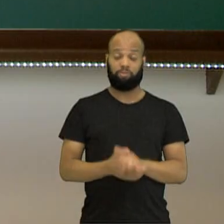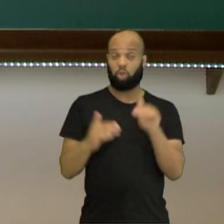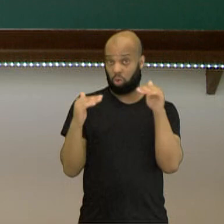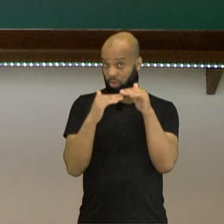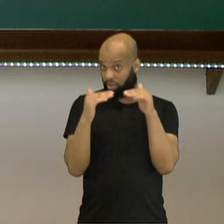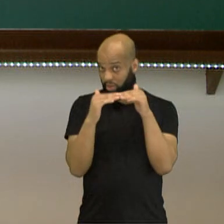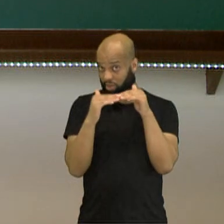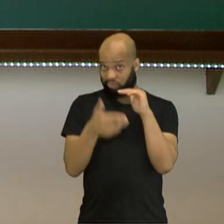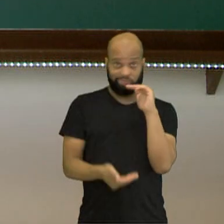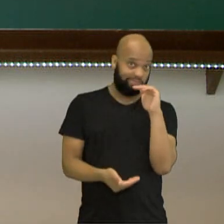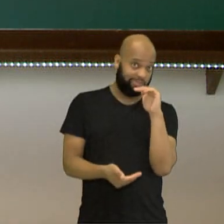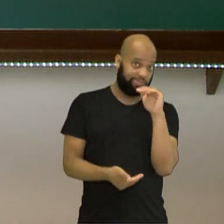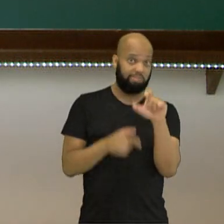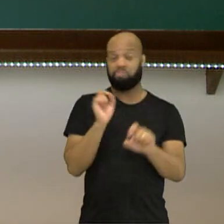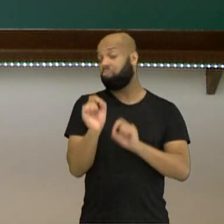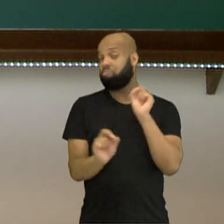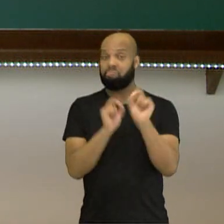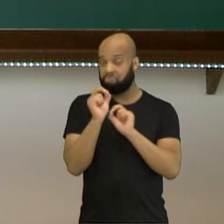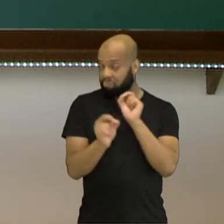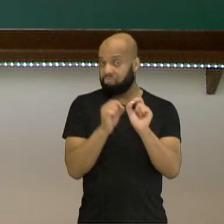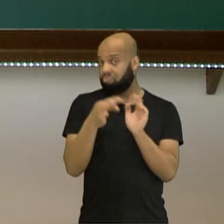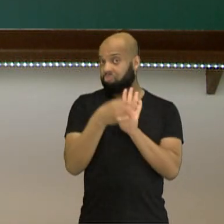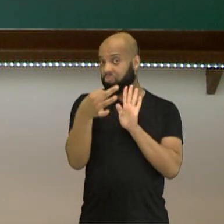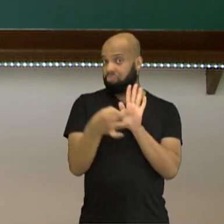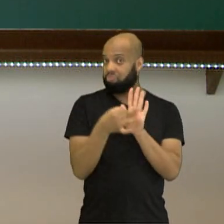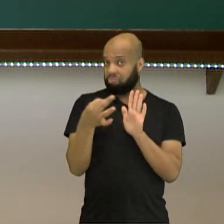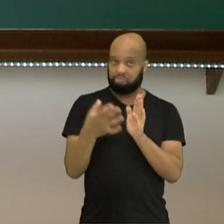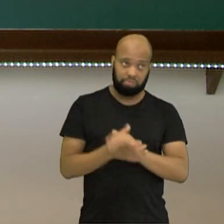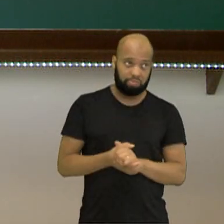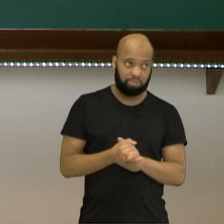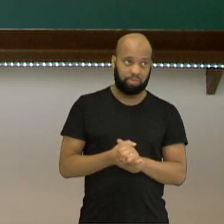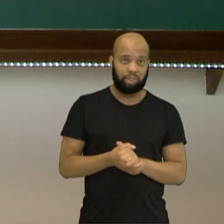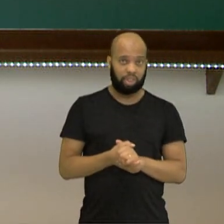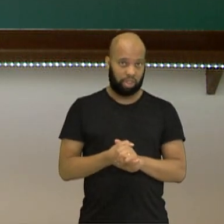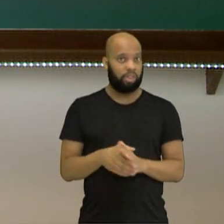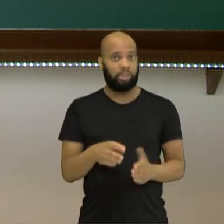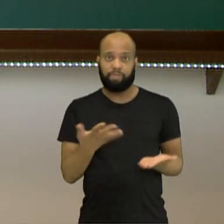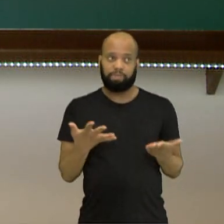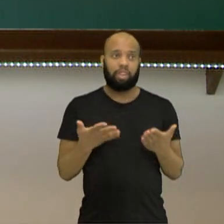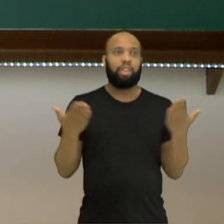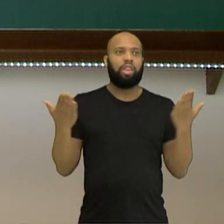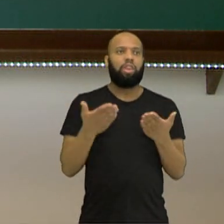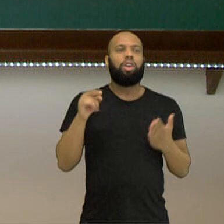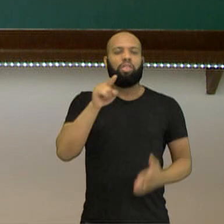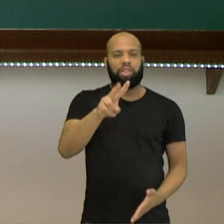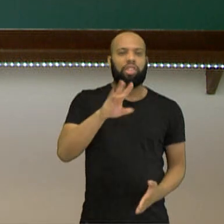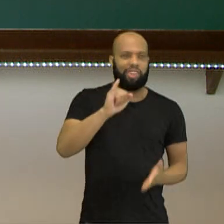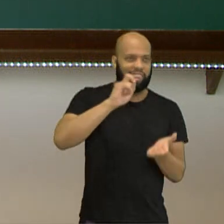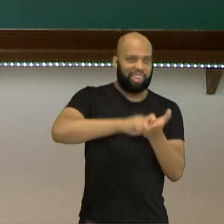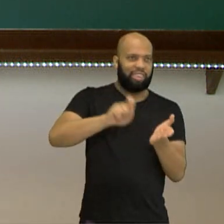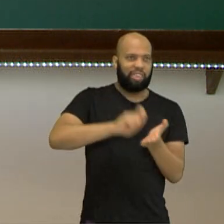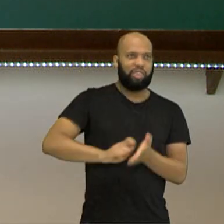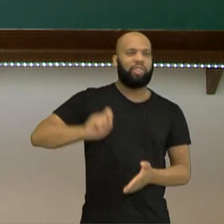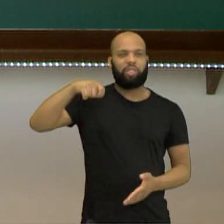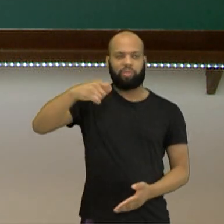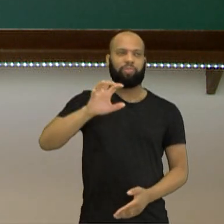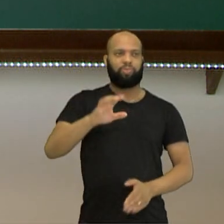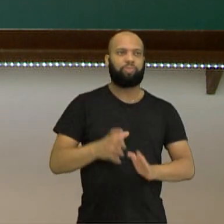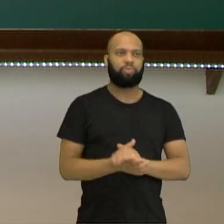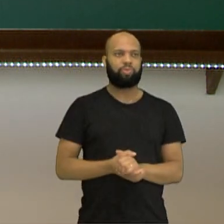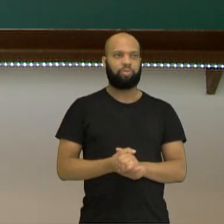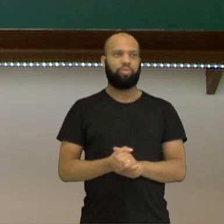Concorda? Não concorda com isso? Que tal você escrever, hein? Vamos ver